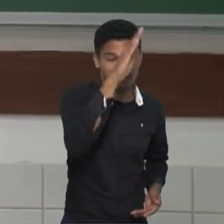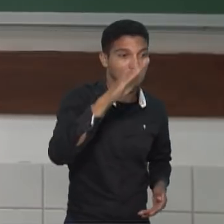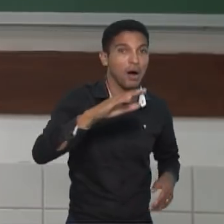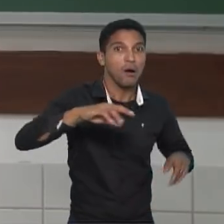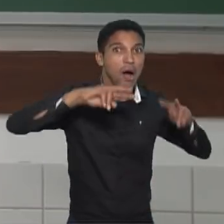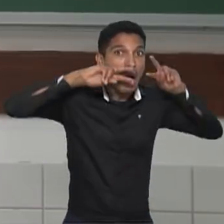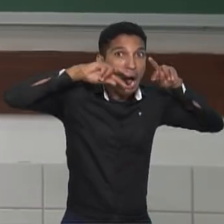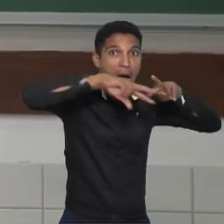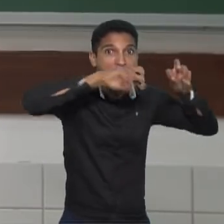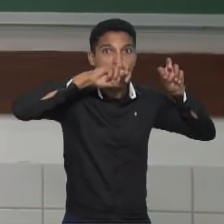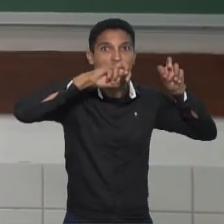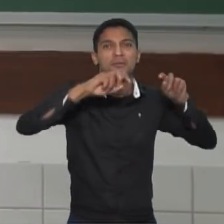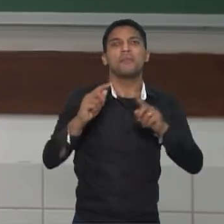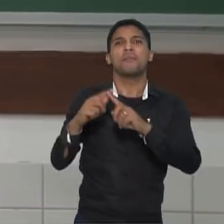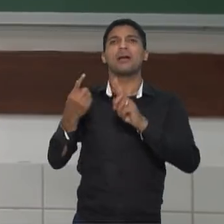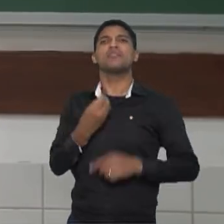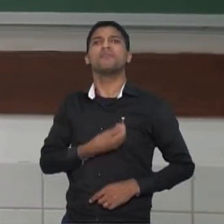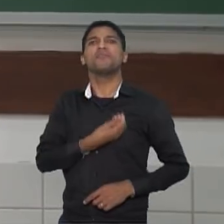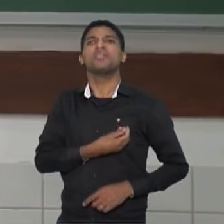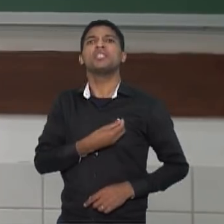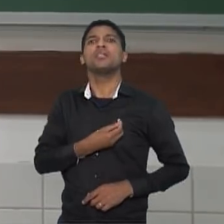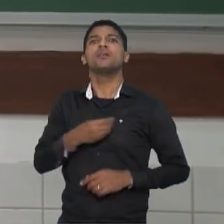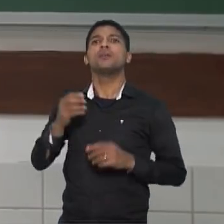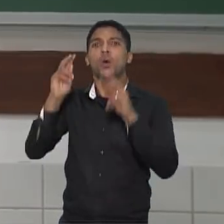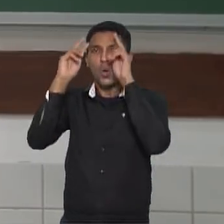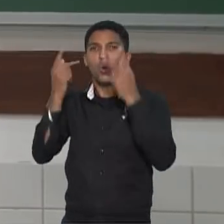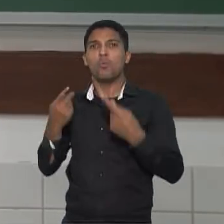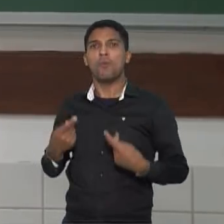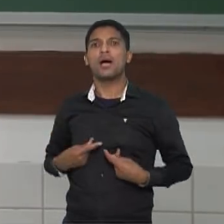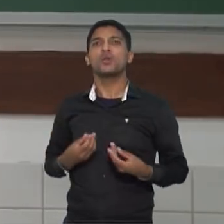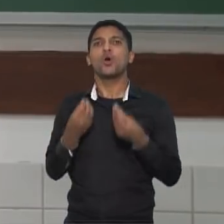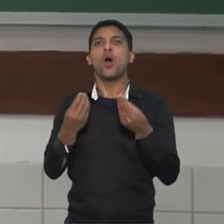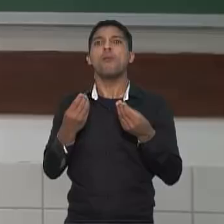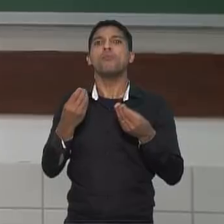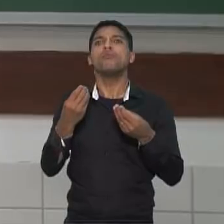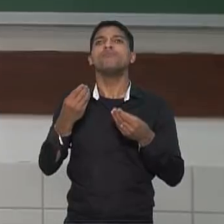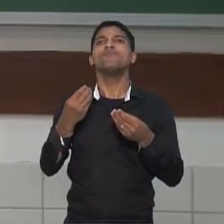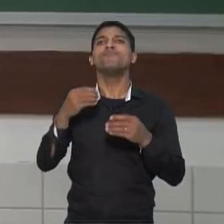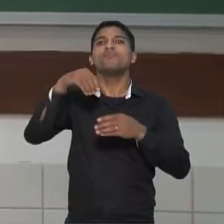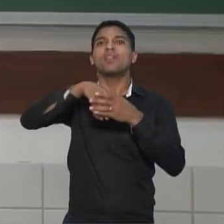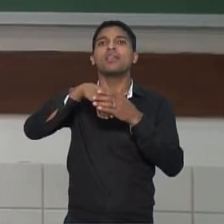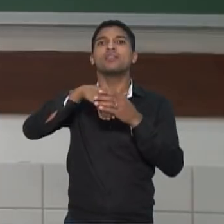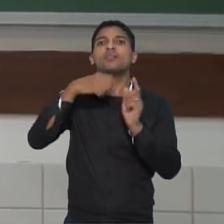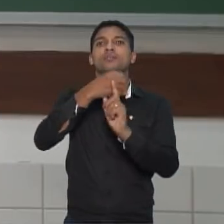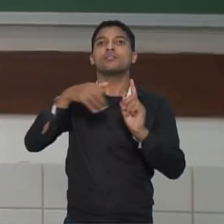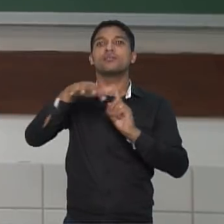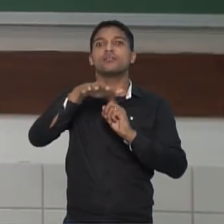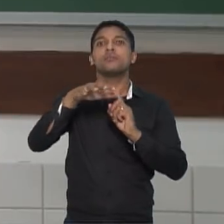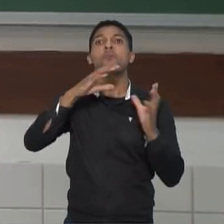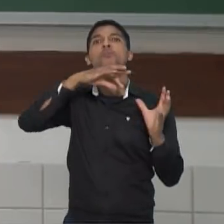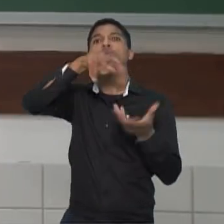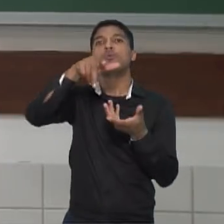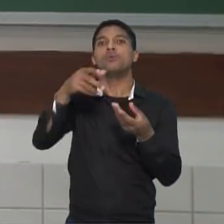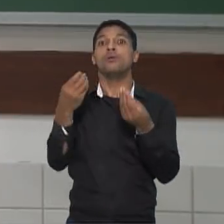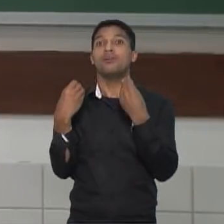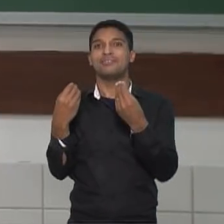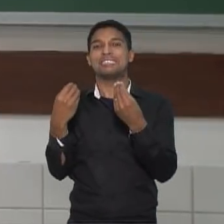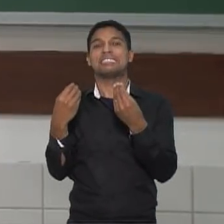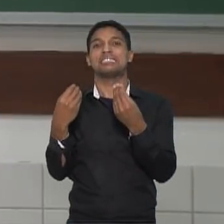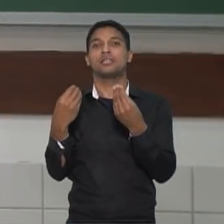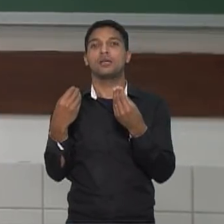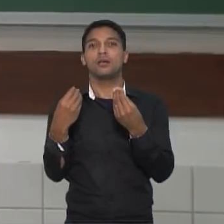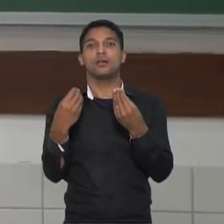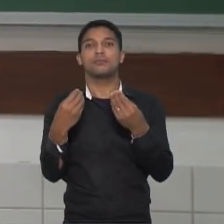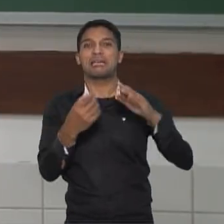isso. Talvez os nossos hábitos individuais sejam eficientes, mas sozinhos eles têm